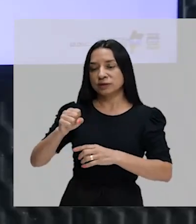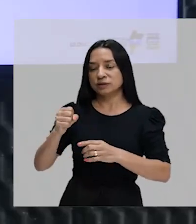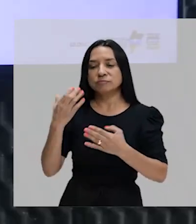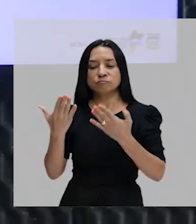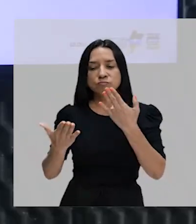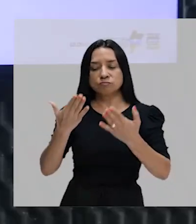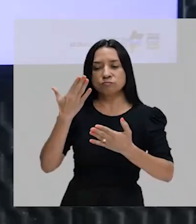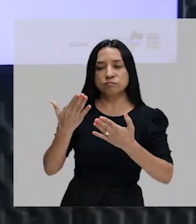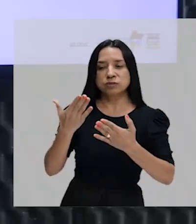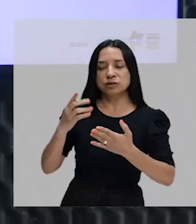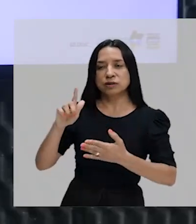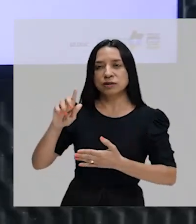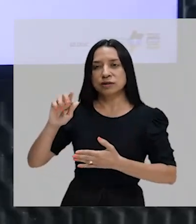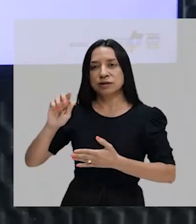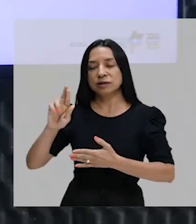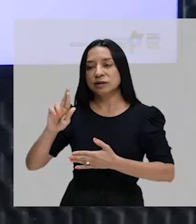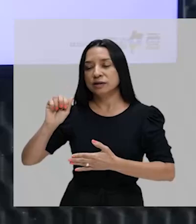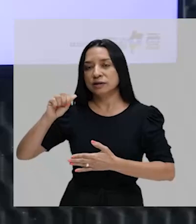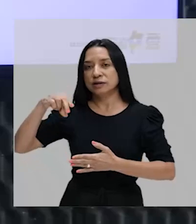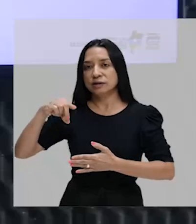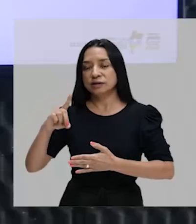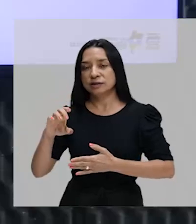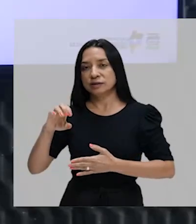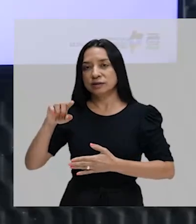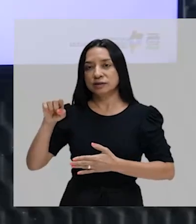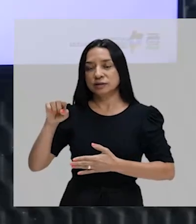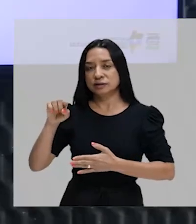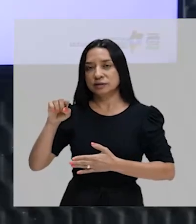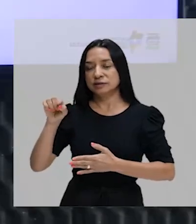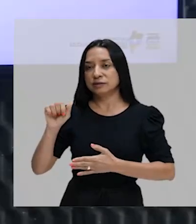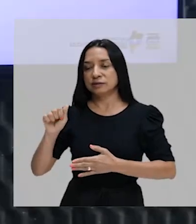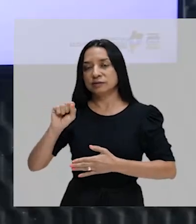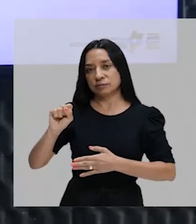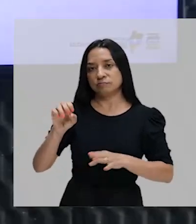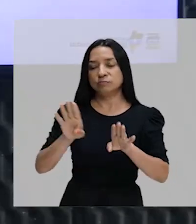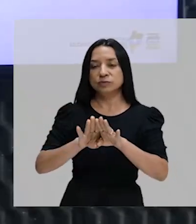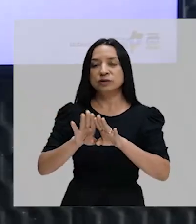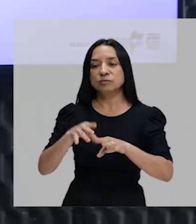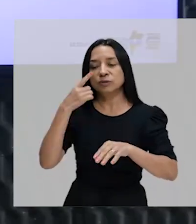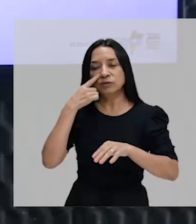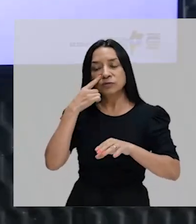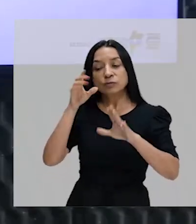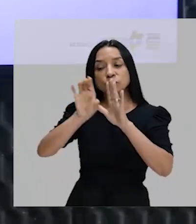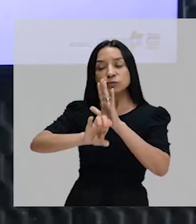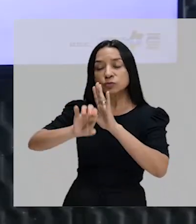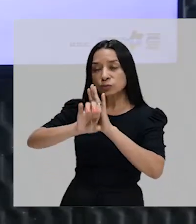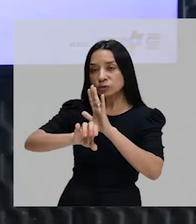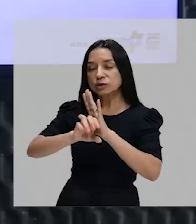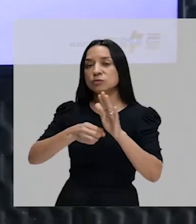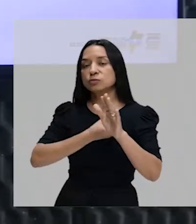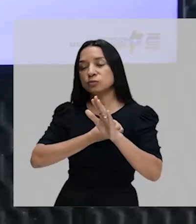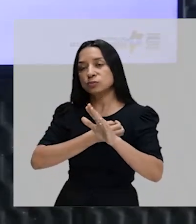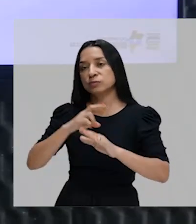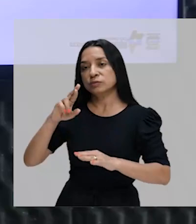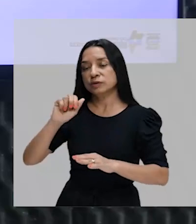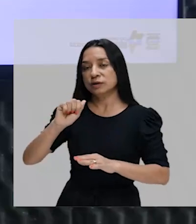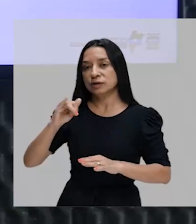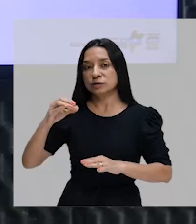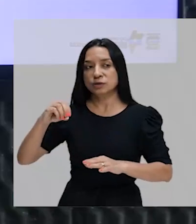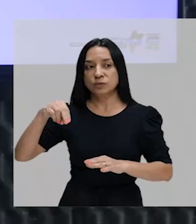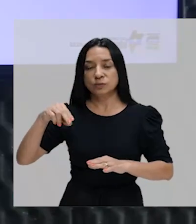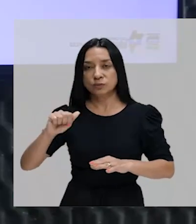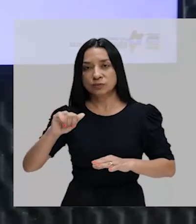comparar grandezas, não é isso? Nós vimos também a definição de número racional e, além disso, nós vimos as